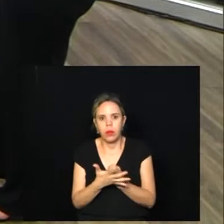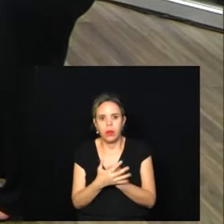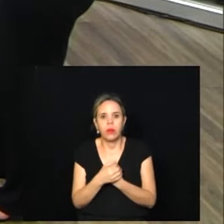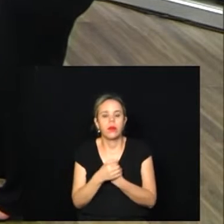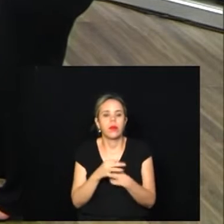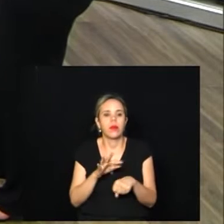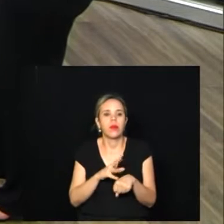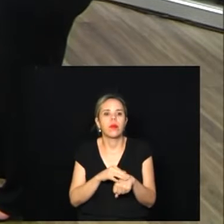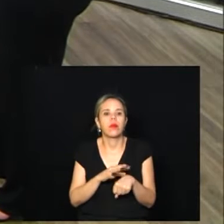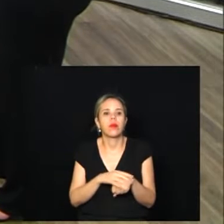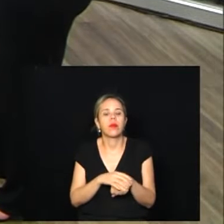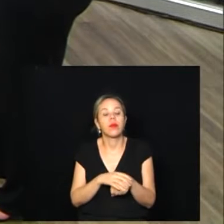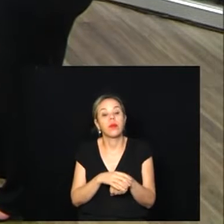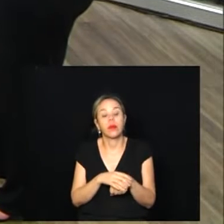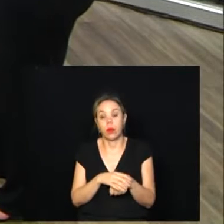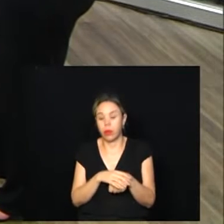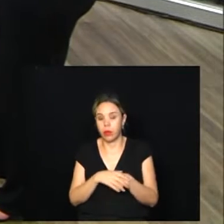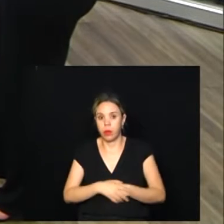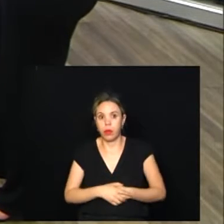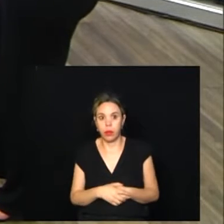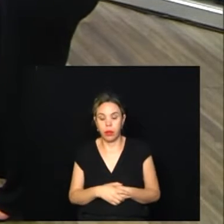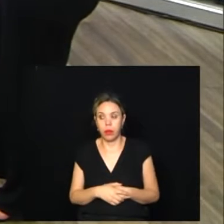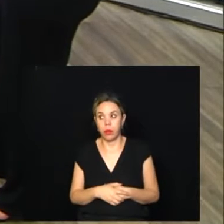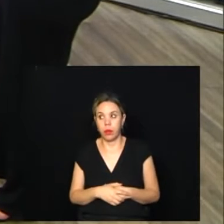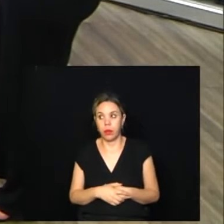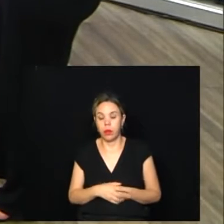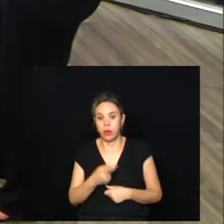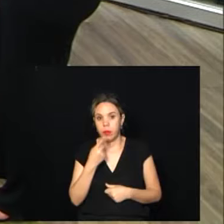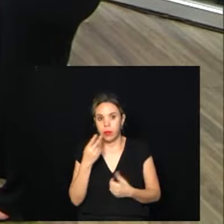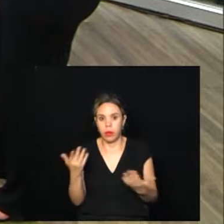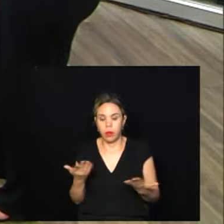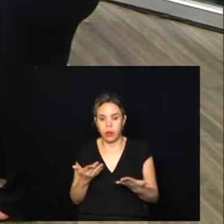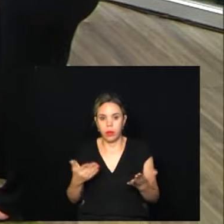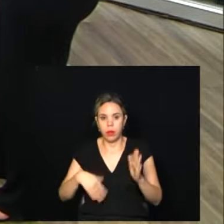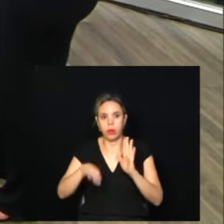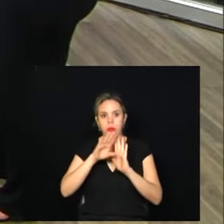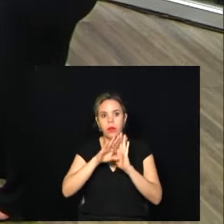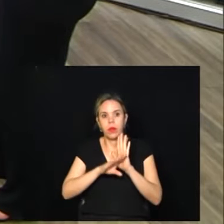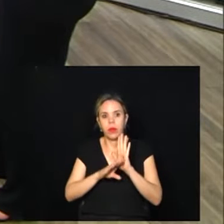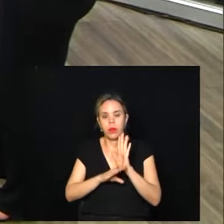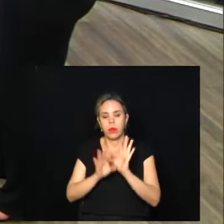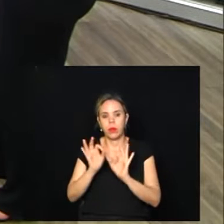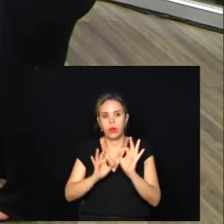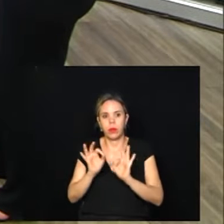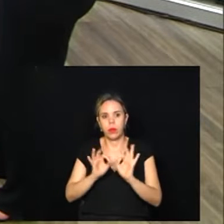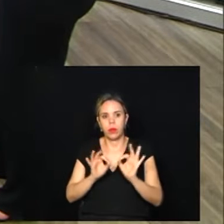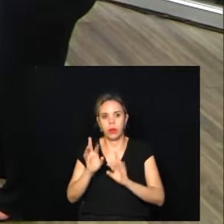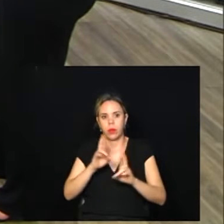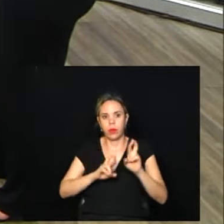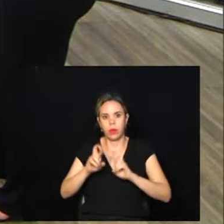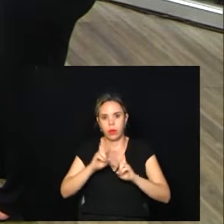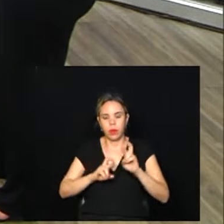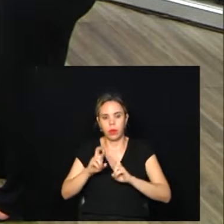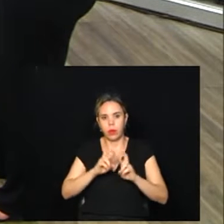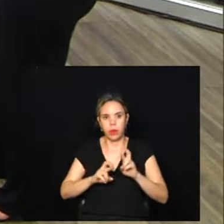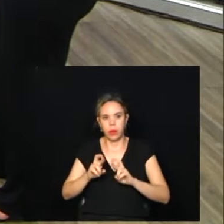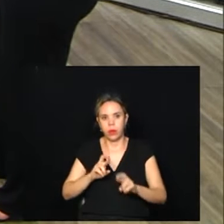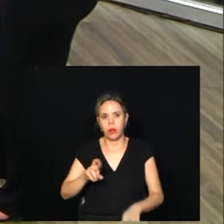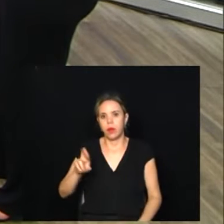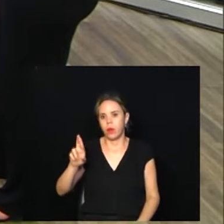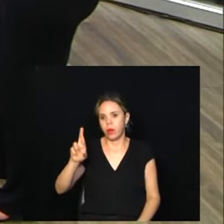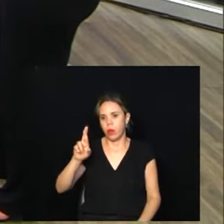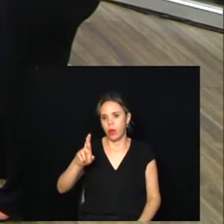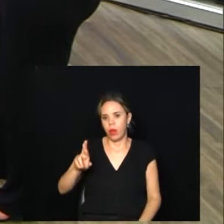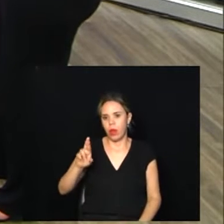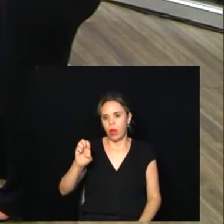essa doença e a pandemia. Menabriel, vamos falar agora sobre o Programa de Regularização Fiscal de Campinas, o Refis. É